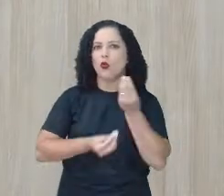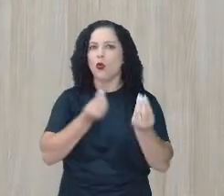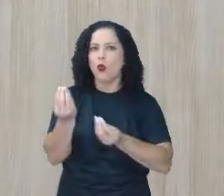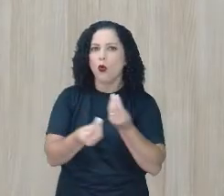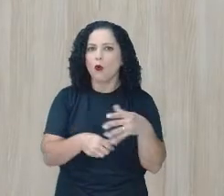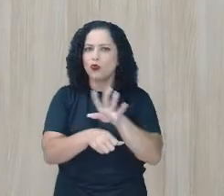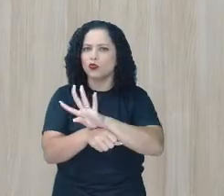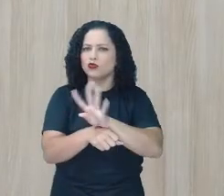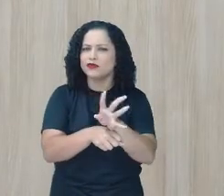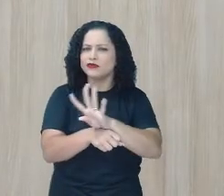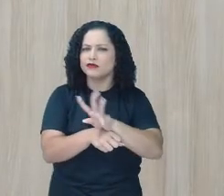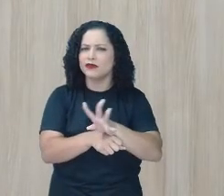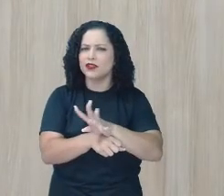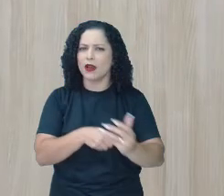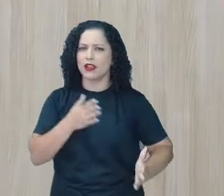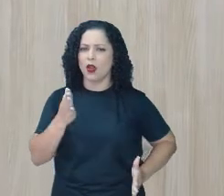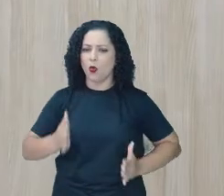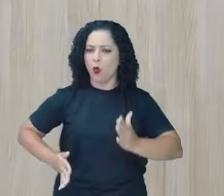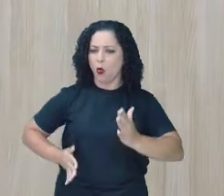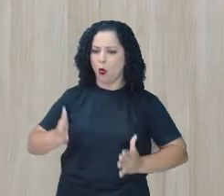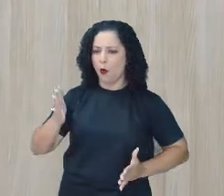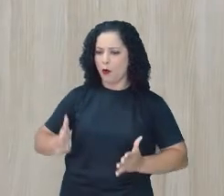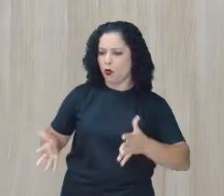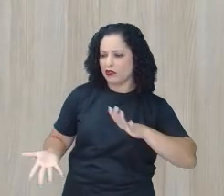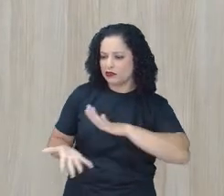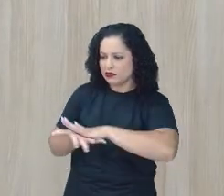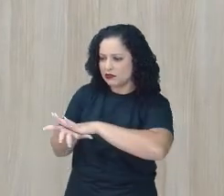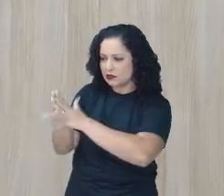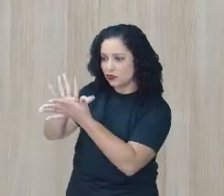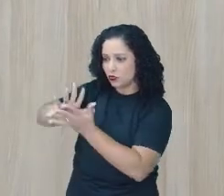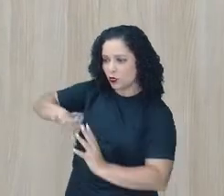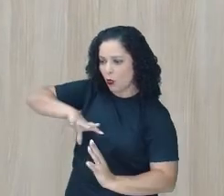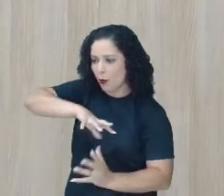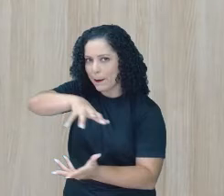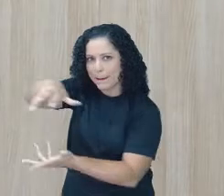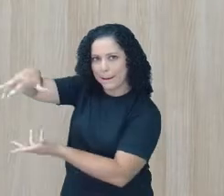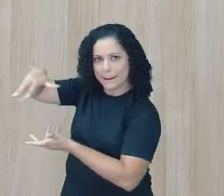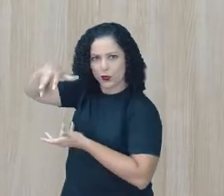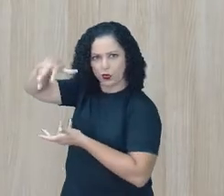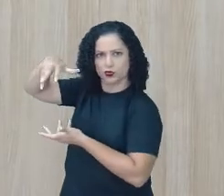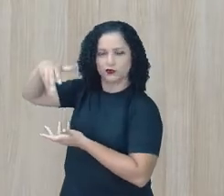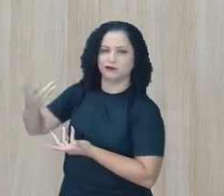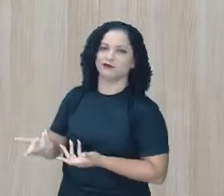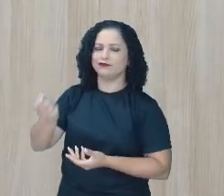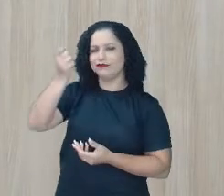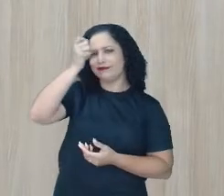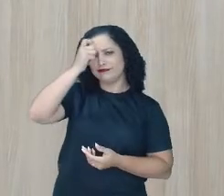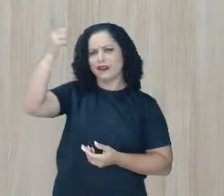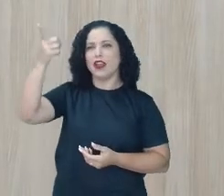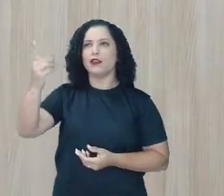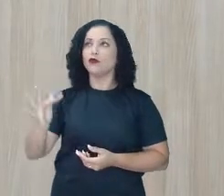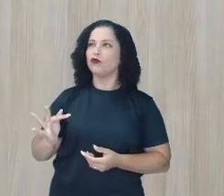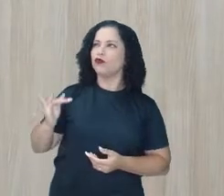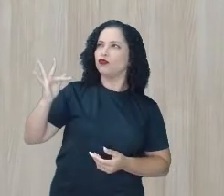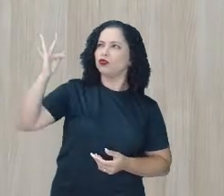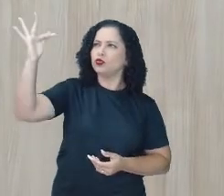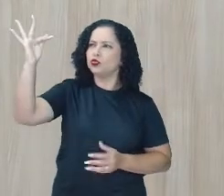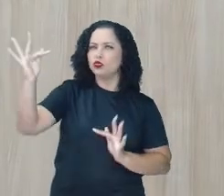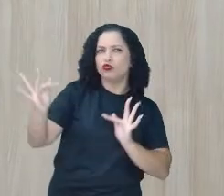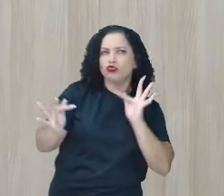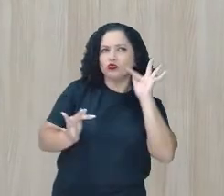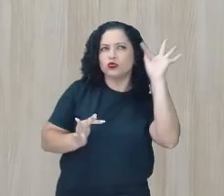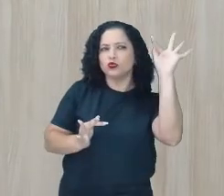revolta que os robôs teriam contra a humanidade. Então, tudo acaba ficando muito na ideia do porvir, ou seja,